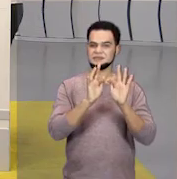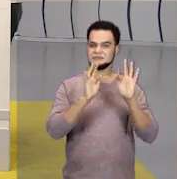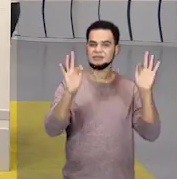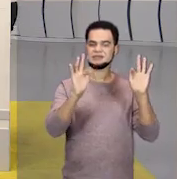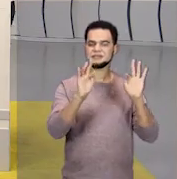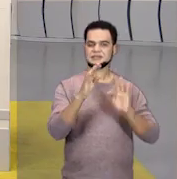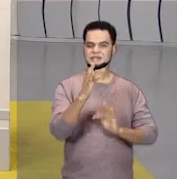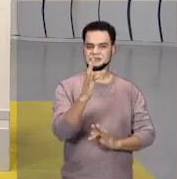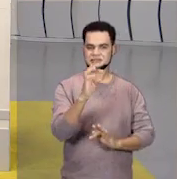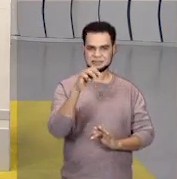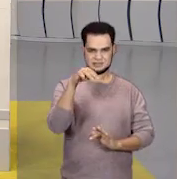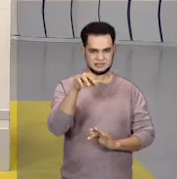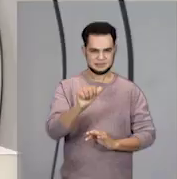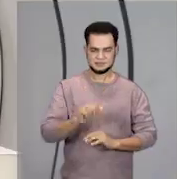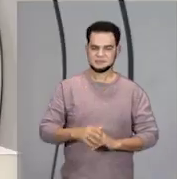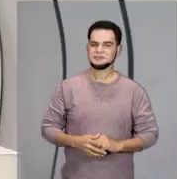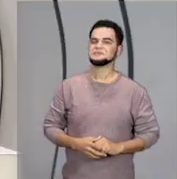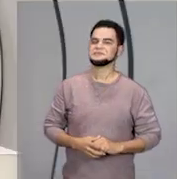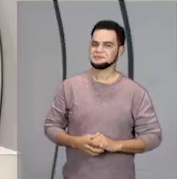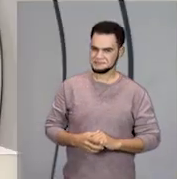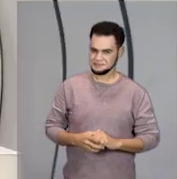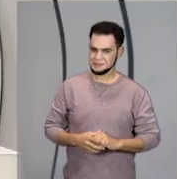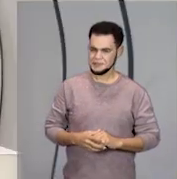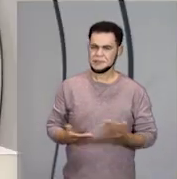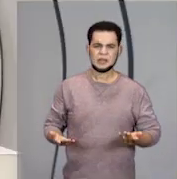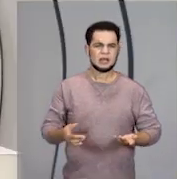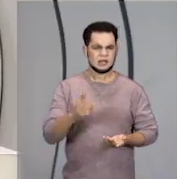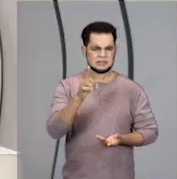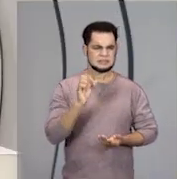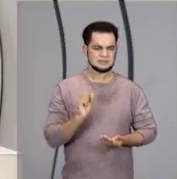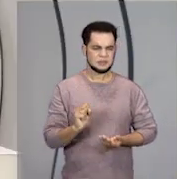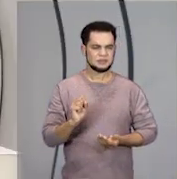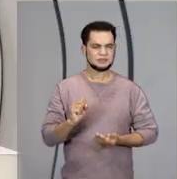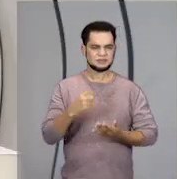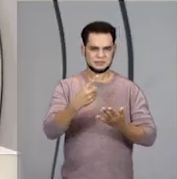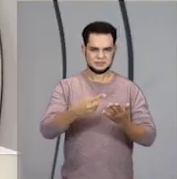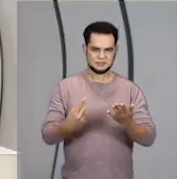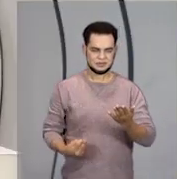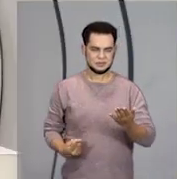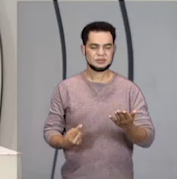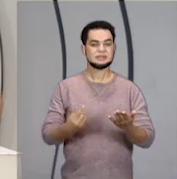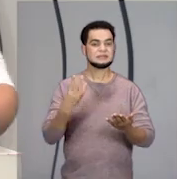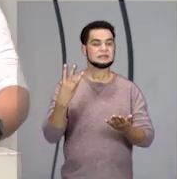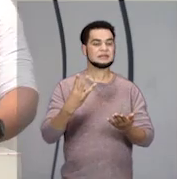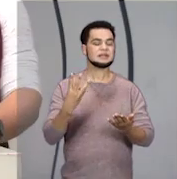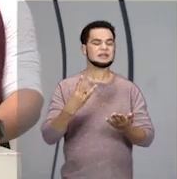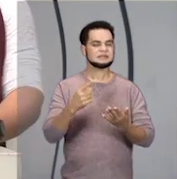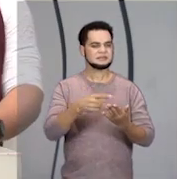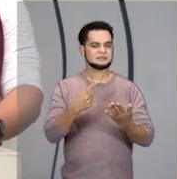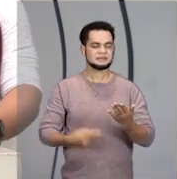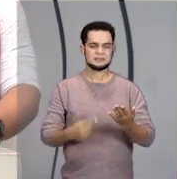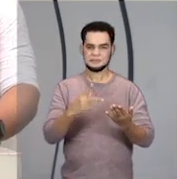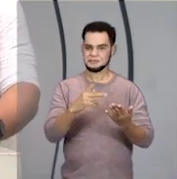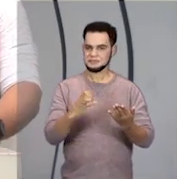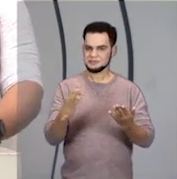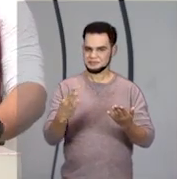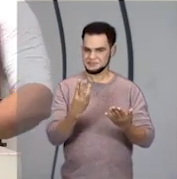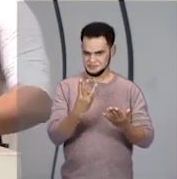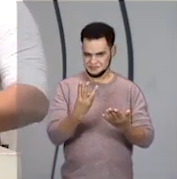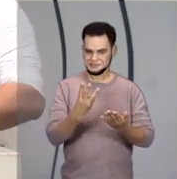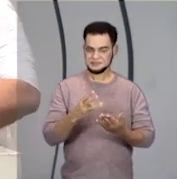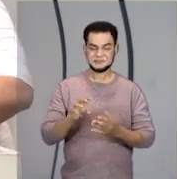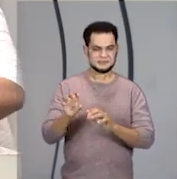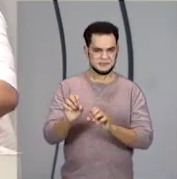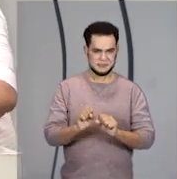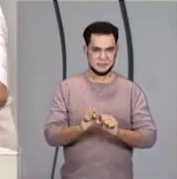tema. Gente, você pode pegar o seu PET, tá? O PET 3, Plano de Estudo e Tutorado, volume 3,